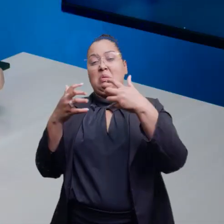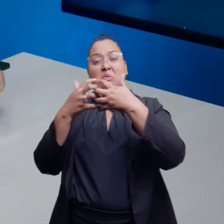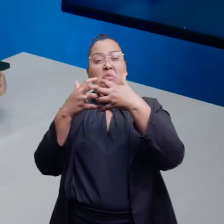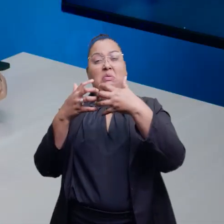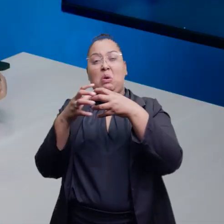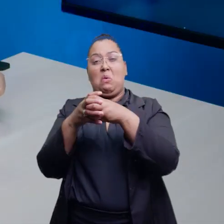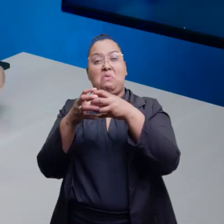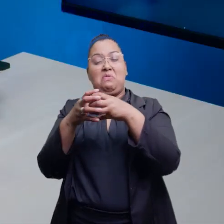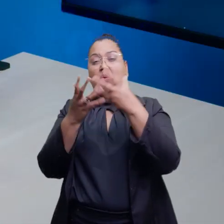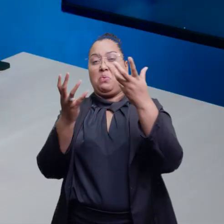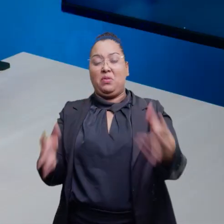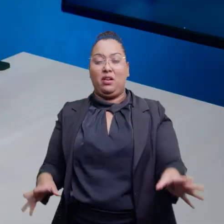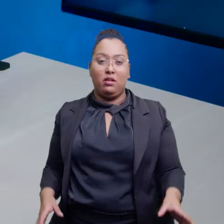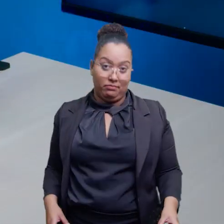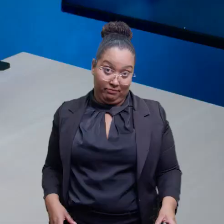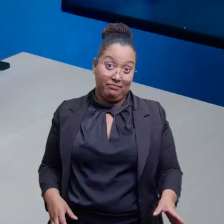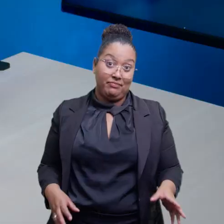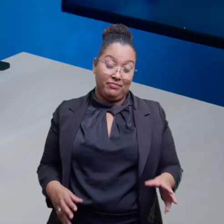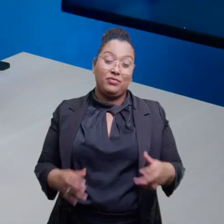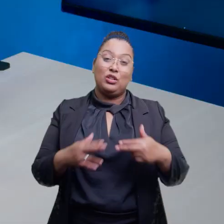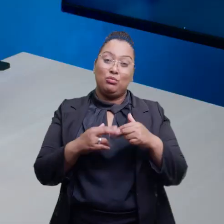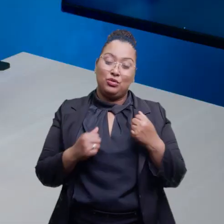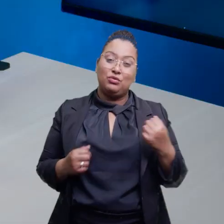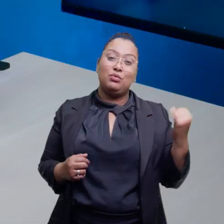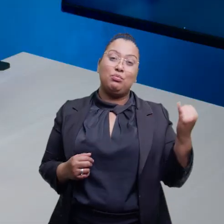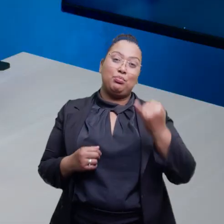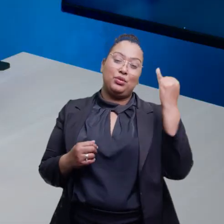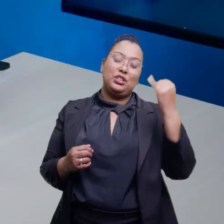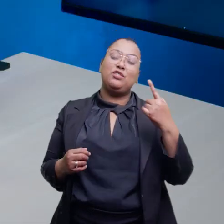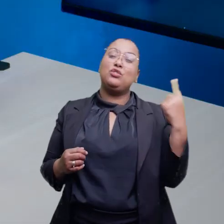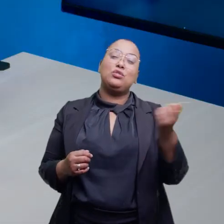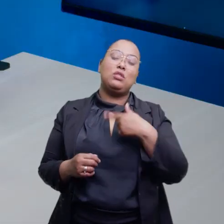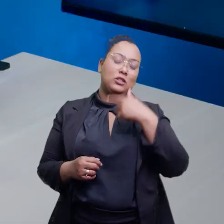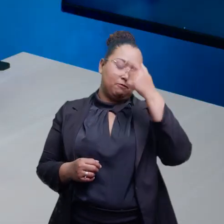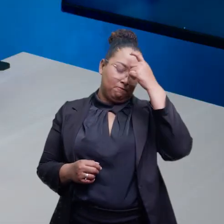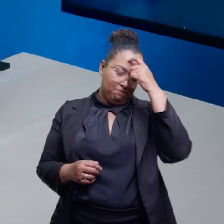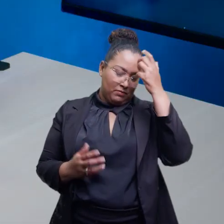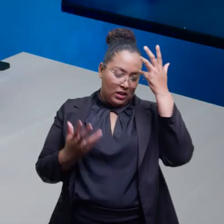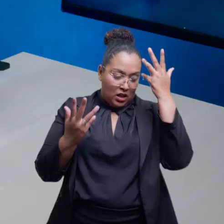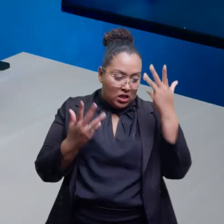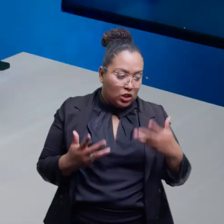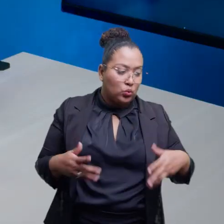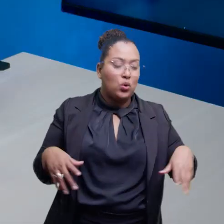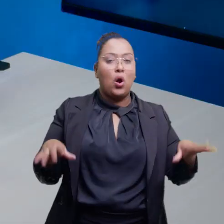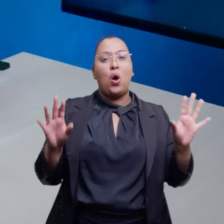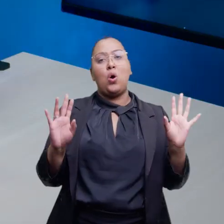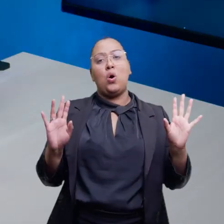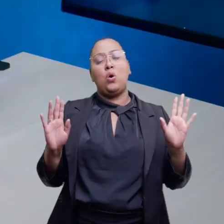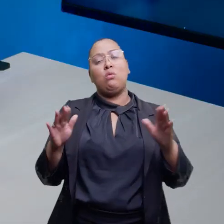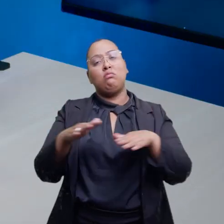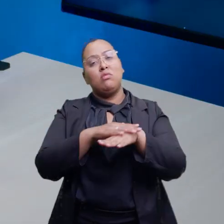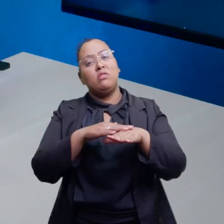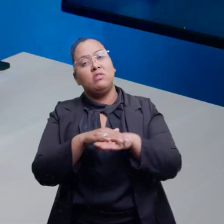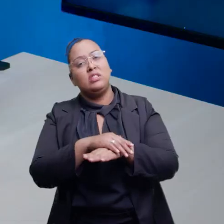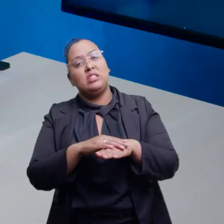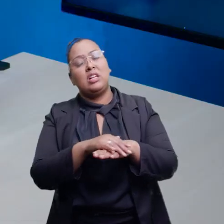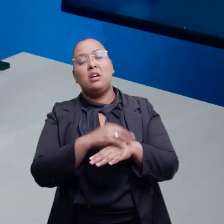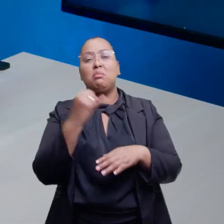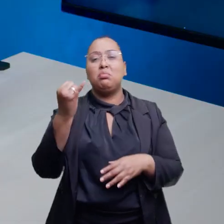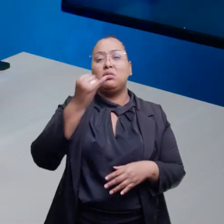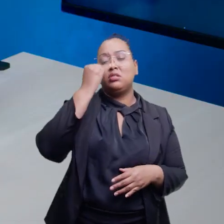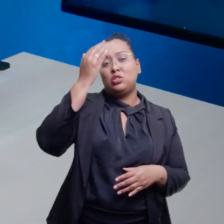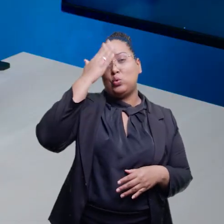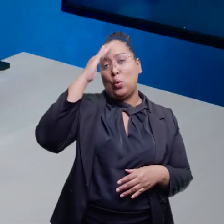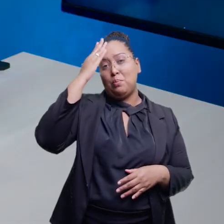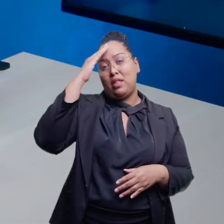com a irmã, né, da Natália. Então, é por isso que é tão importante a gente naturalizar essa situação, o quanto que é importante a gente